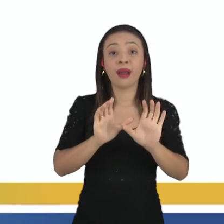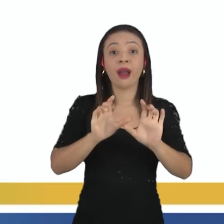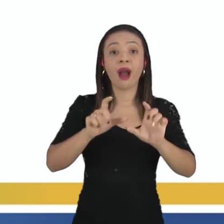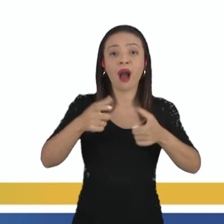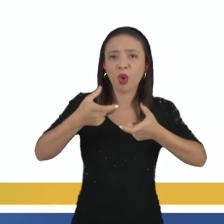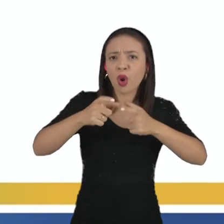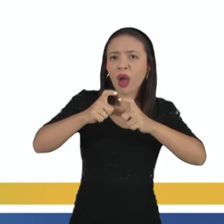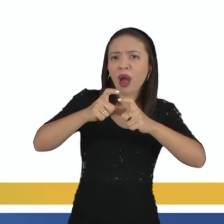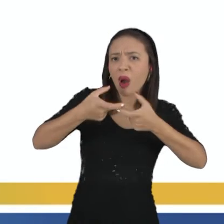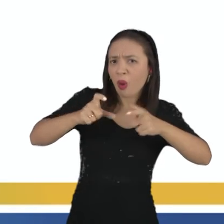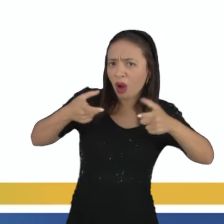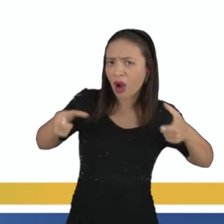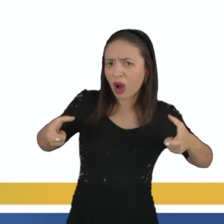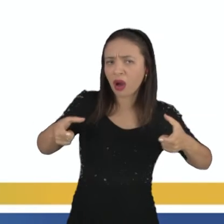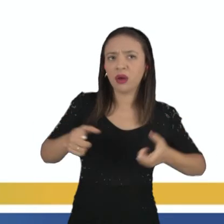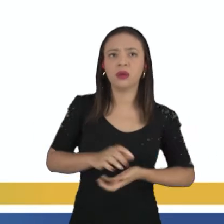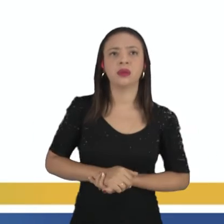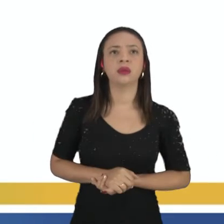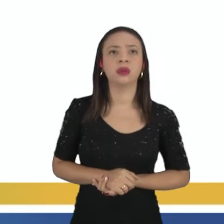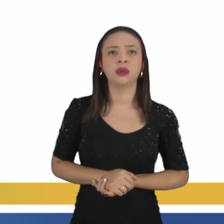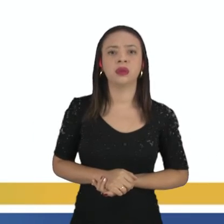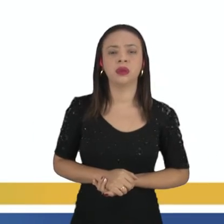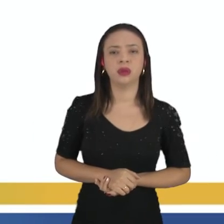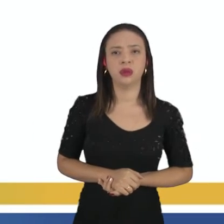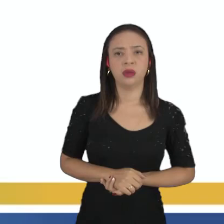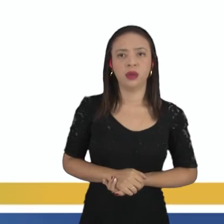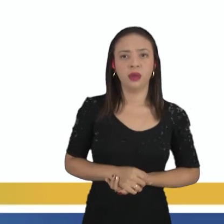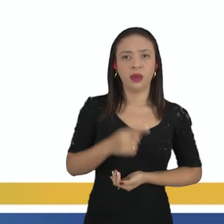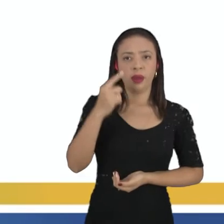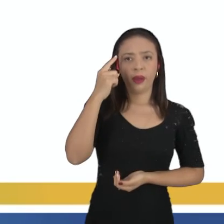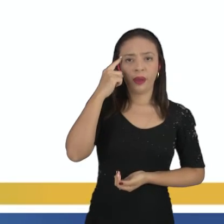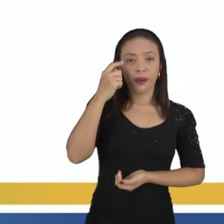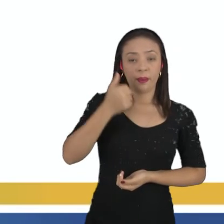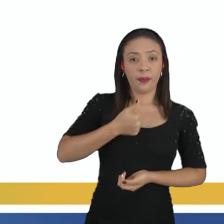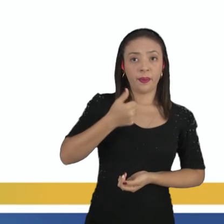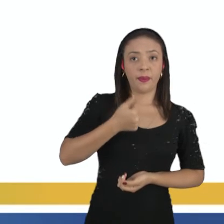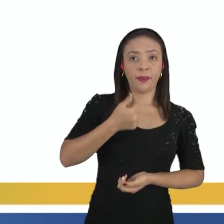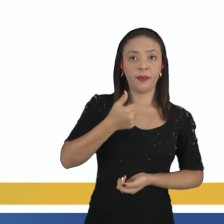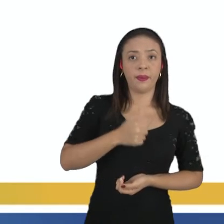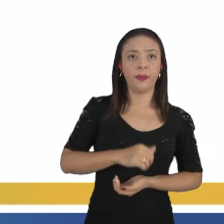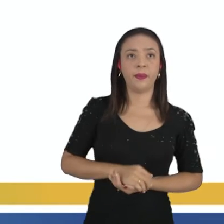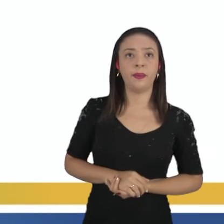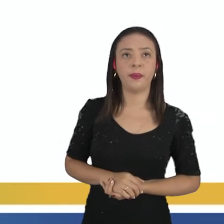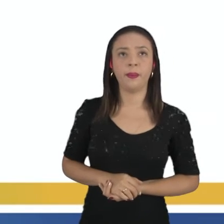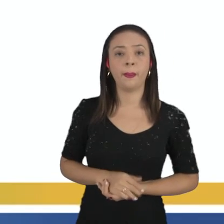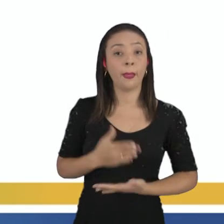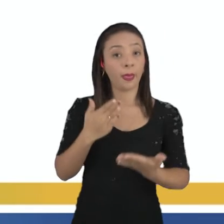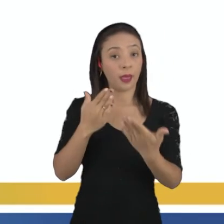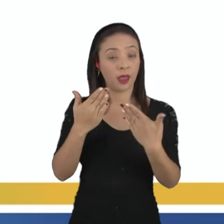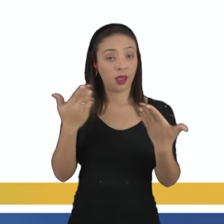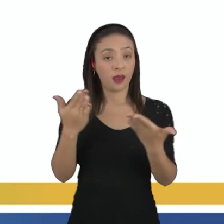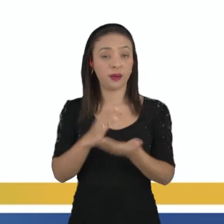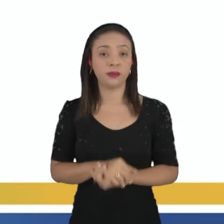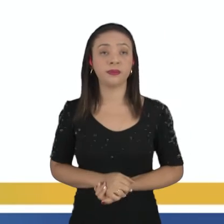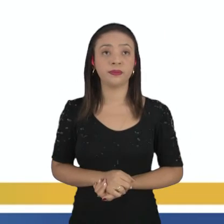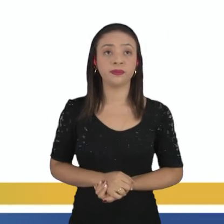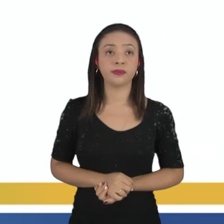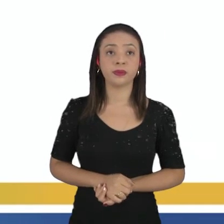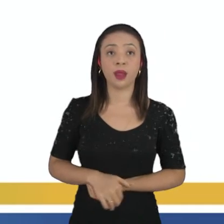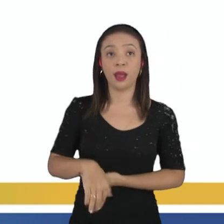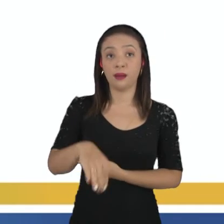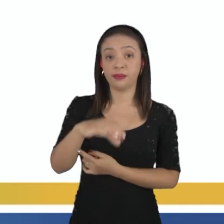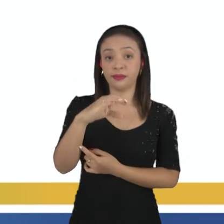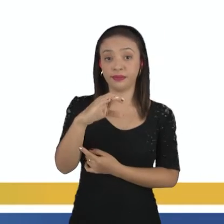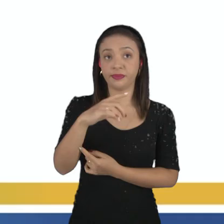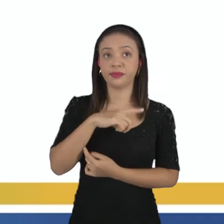vocês acham? Pensem um pouquinho. Vamos pensar primeiro, enquanto vocês vão pensando aí, a gente vai conversando. A letra C,